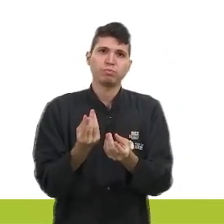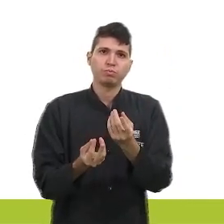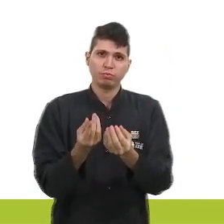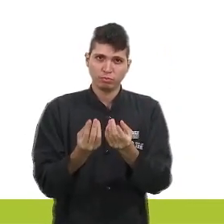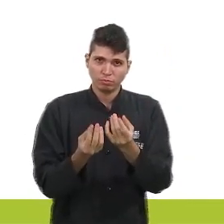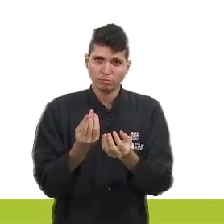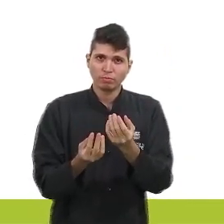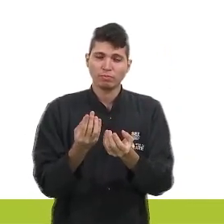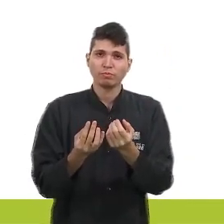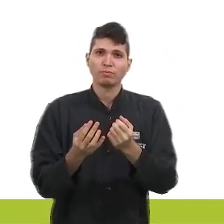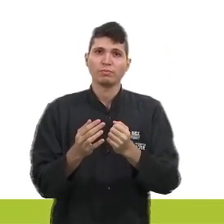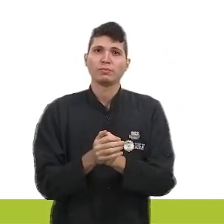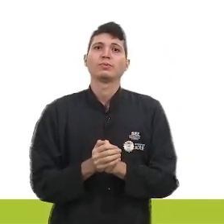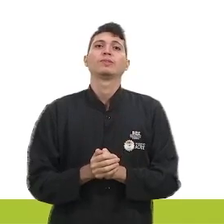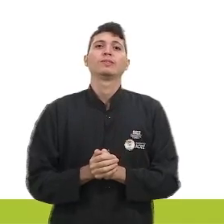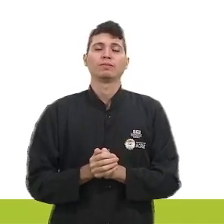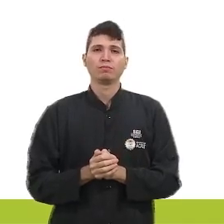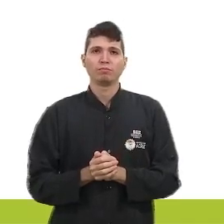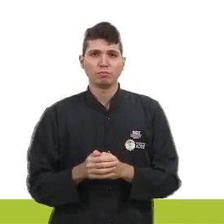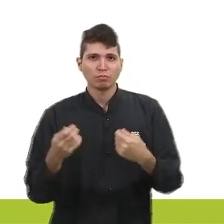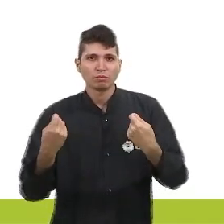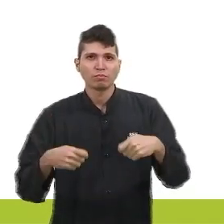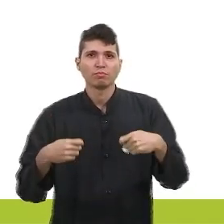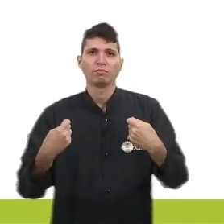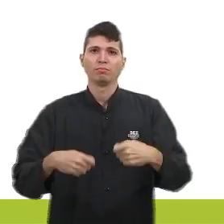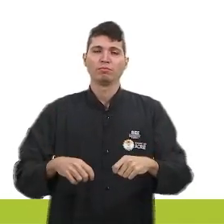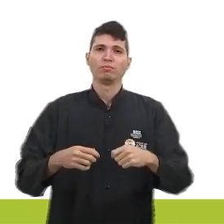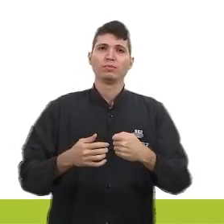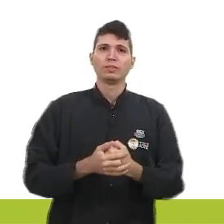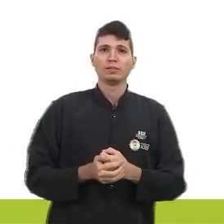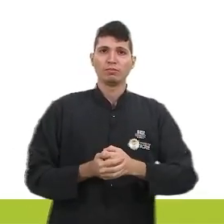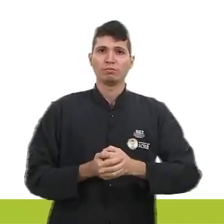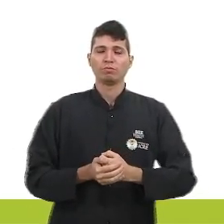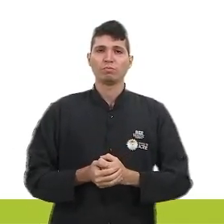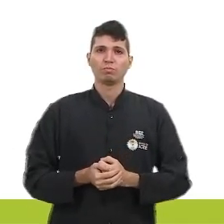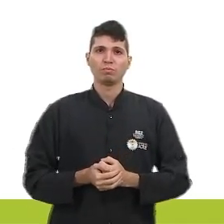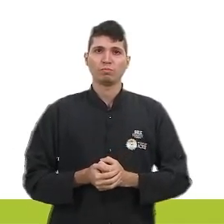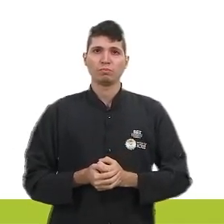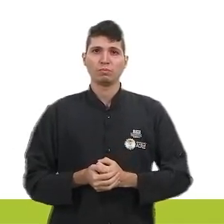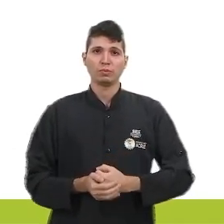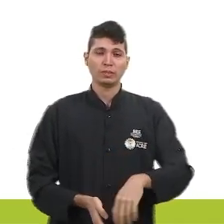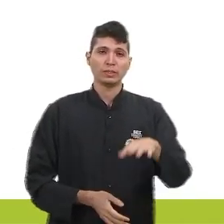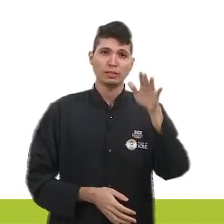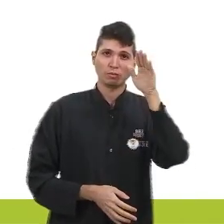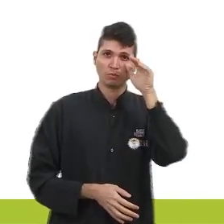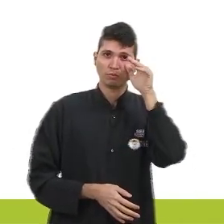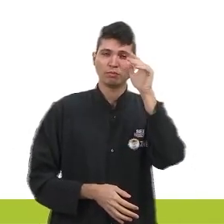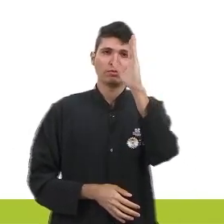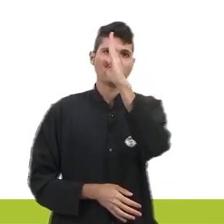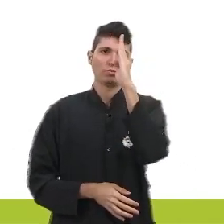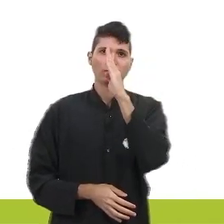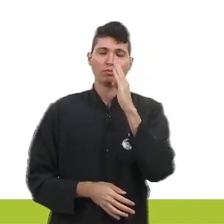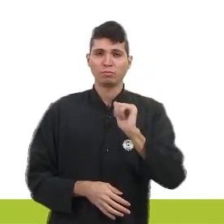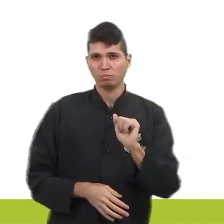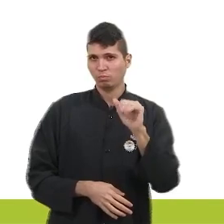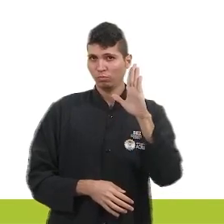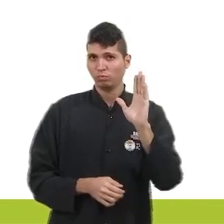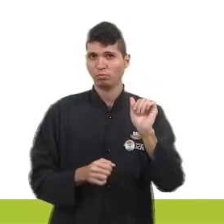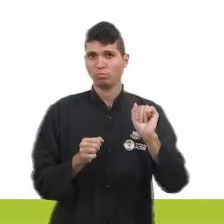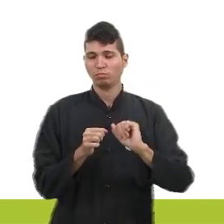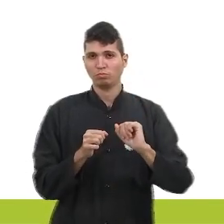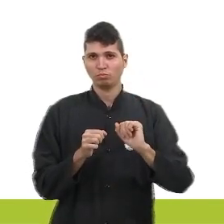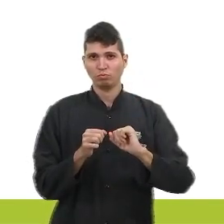orgânica, queimar essa matéria orgânica. O Brasil, isso é curiosidade, o Brasil, ele é o maior produtor